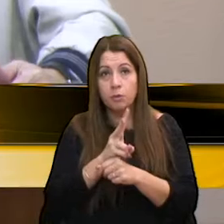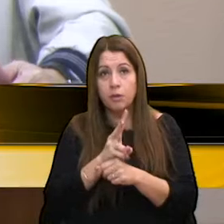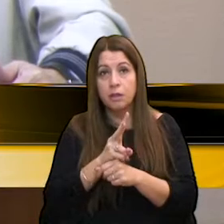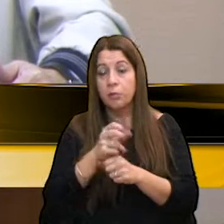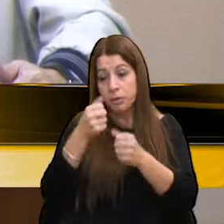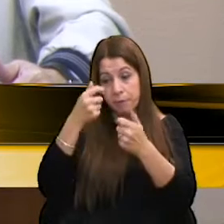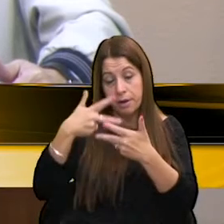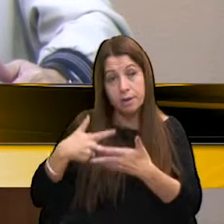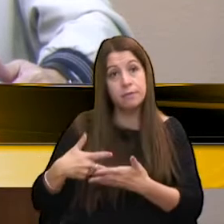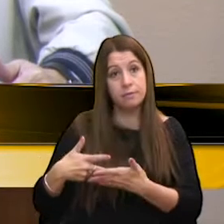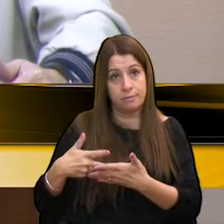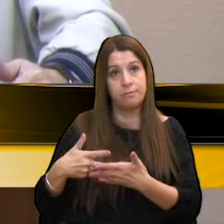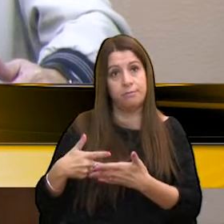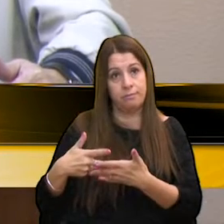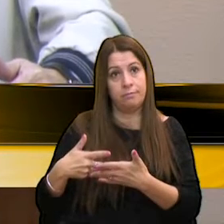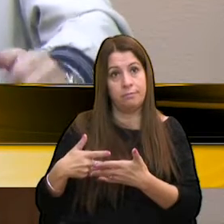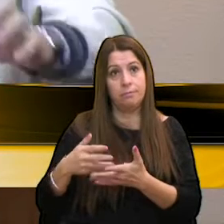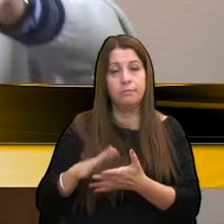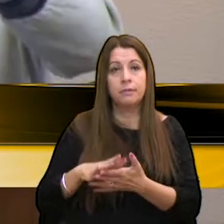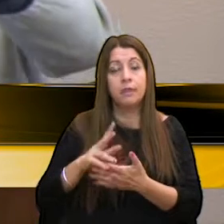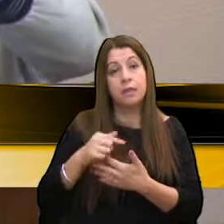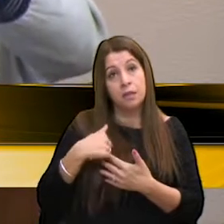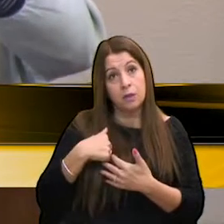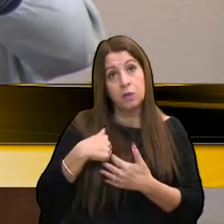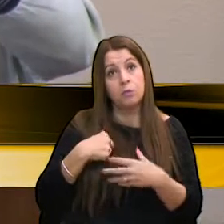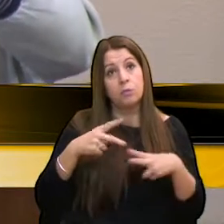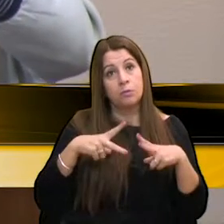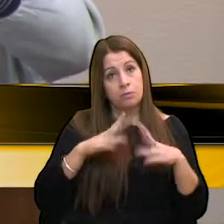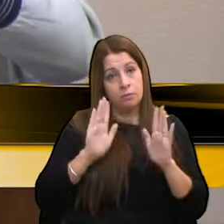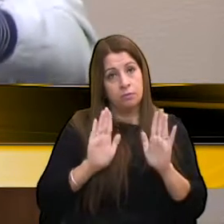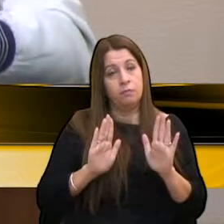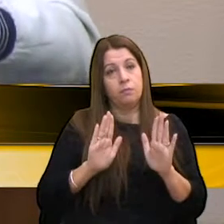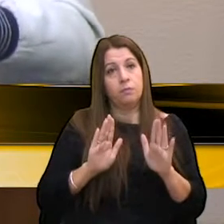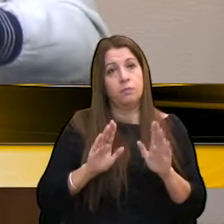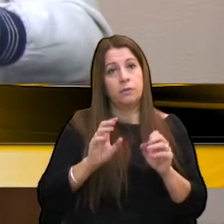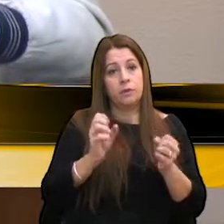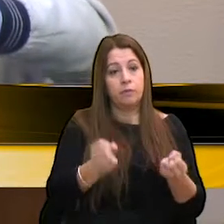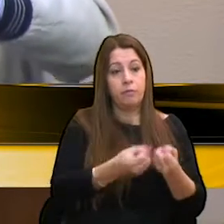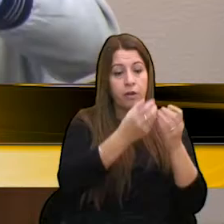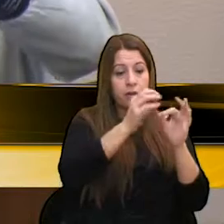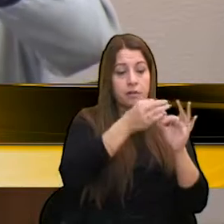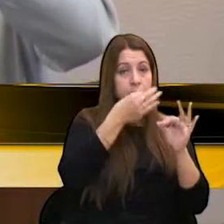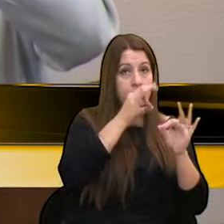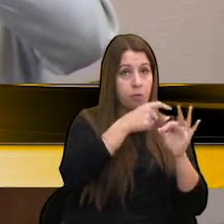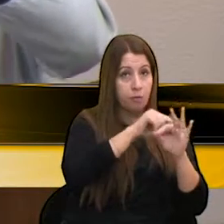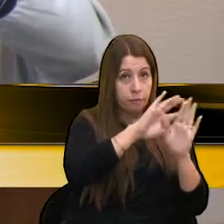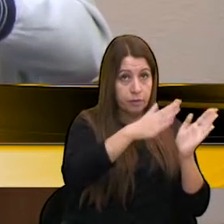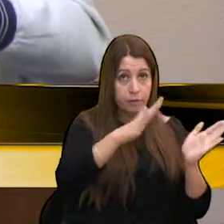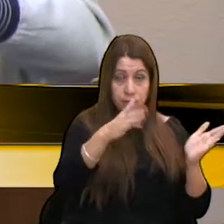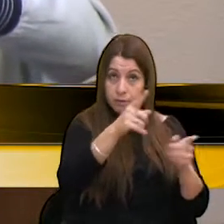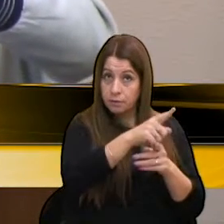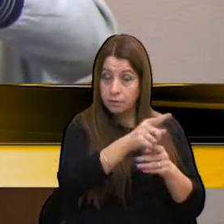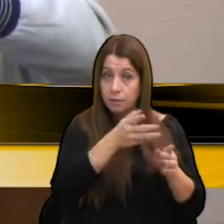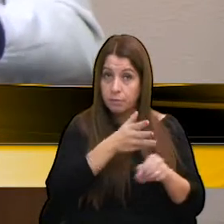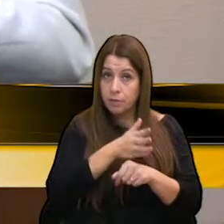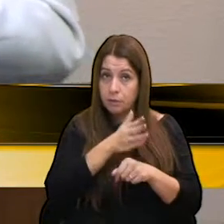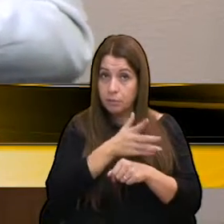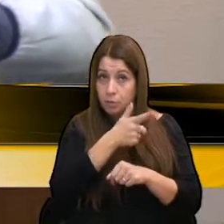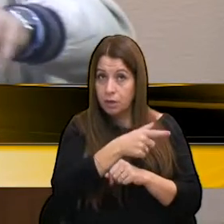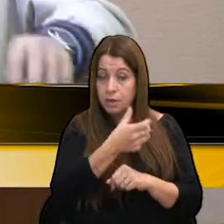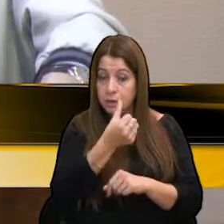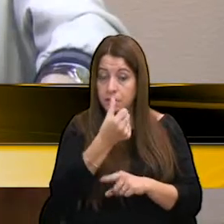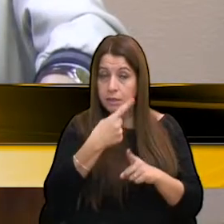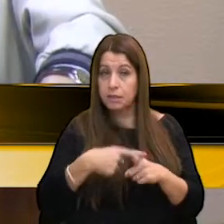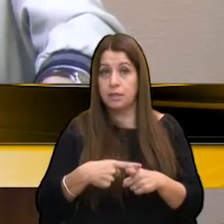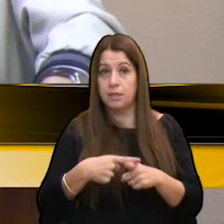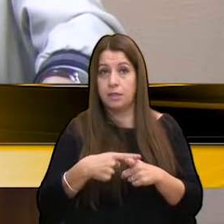desculpa. E particularmente no quesito pavilhões, a gente participou lá durante